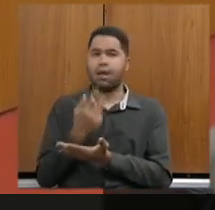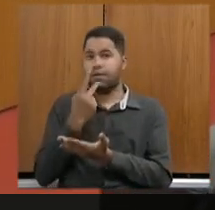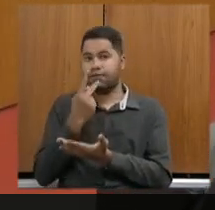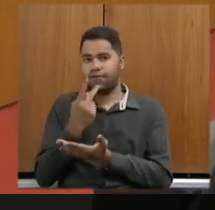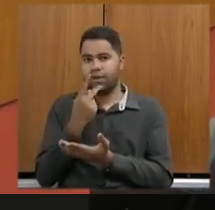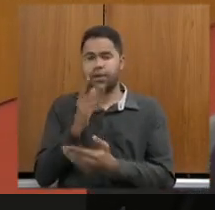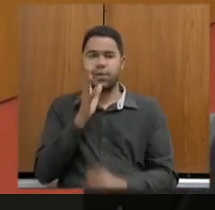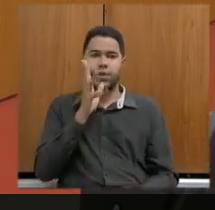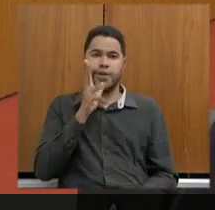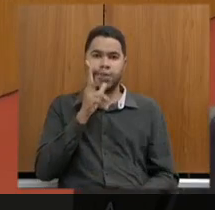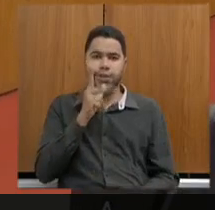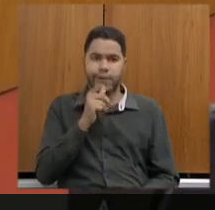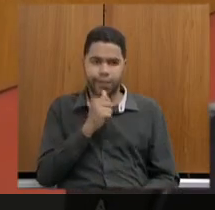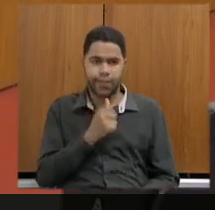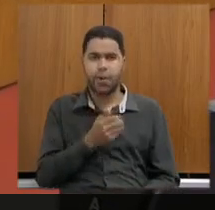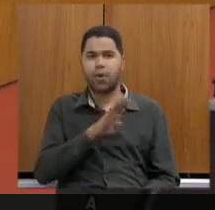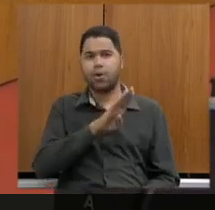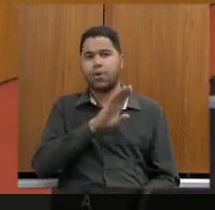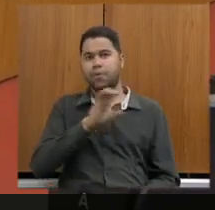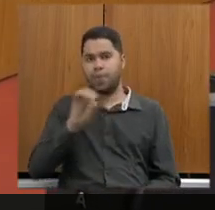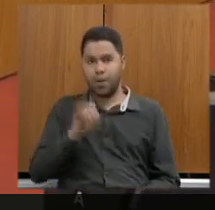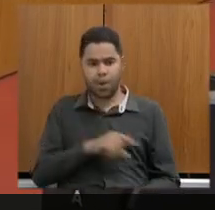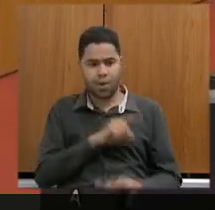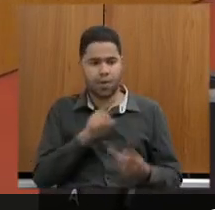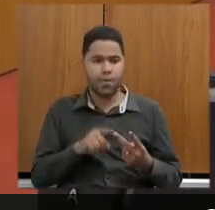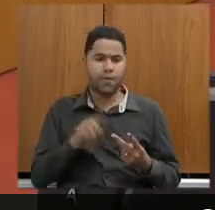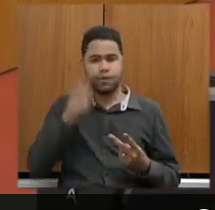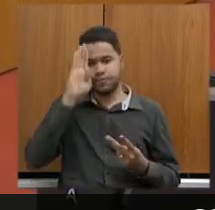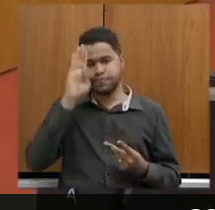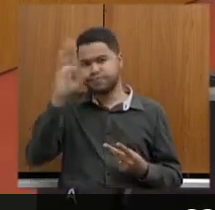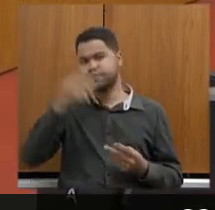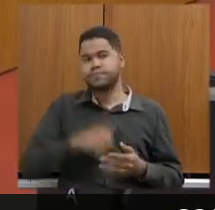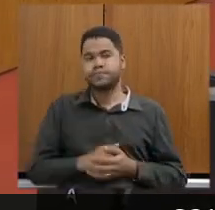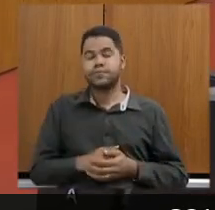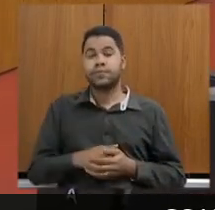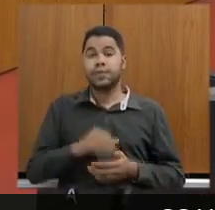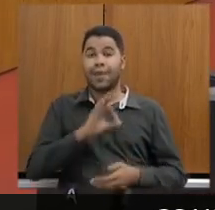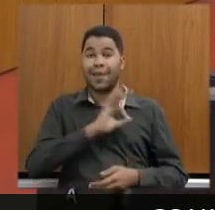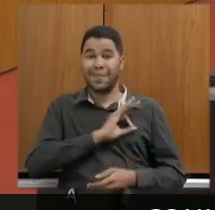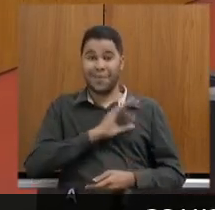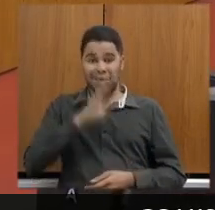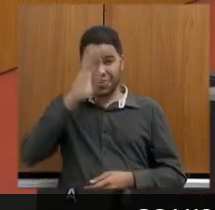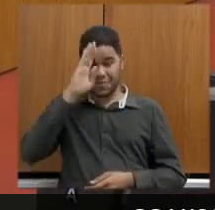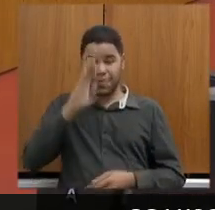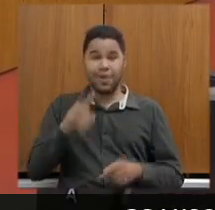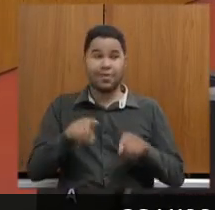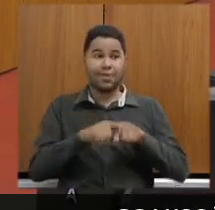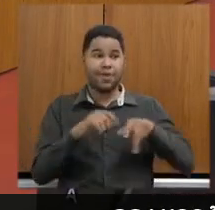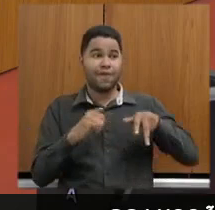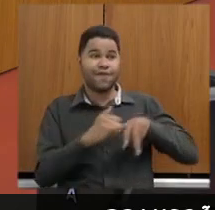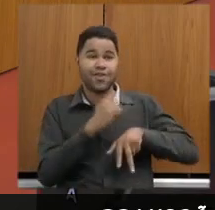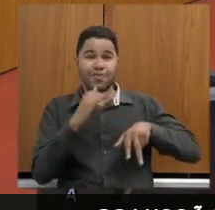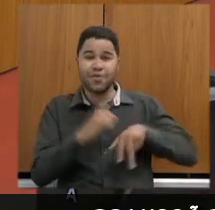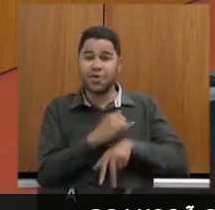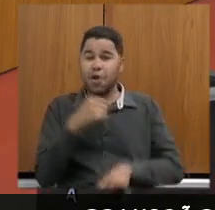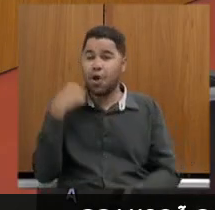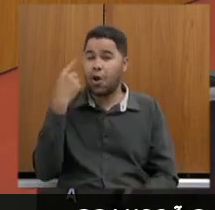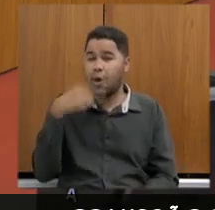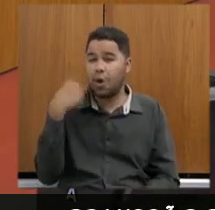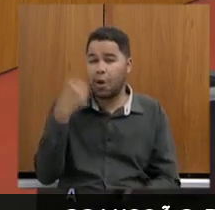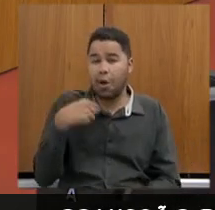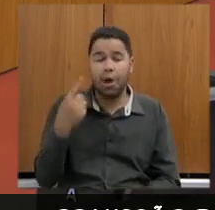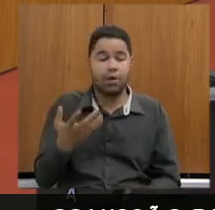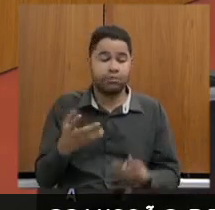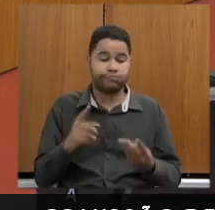demora e não recebimento das ocorrências né Principalmente a polícia militar também vítima sair passando horas e horas e horas